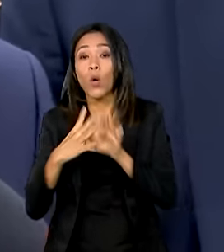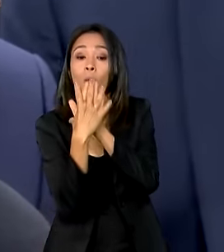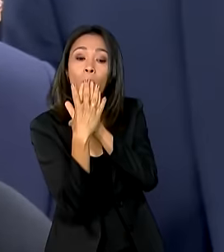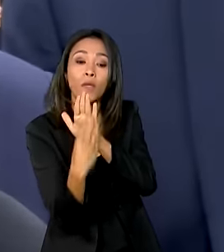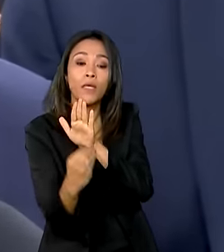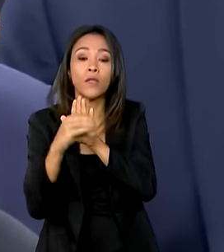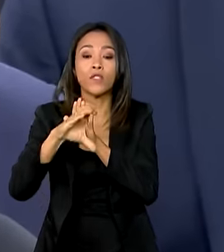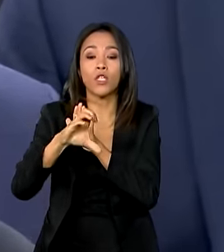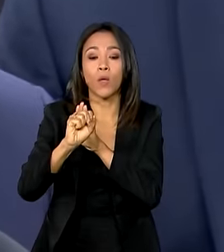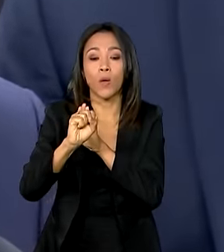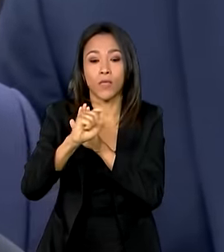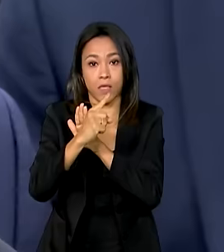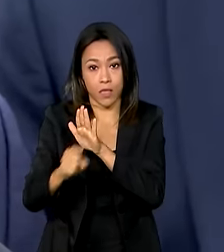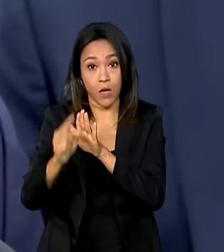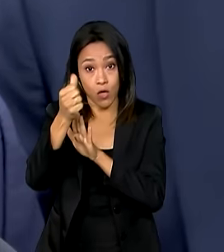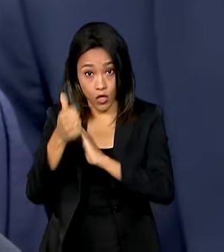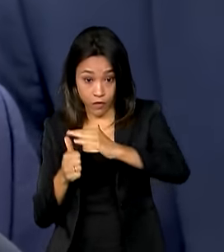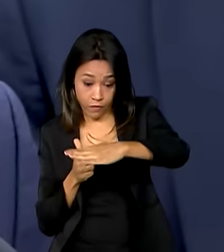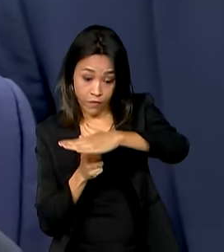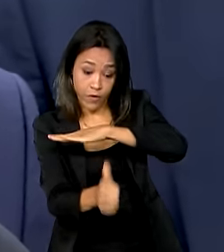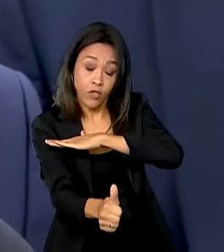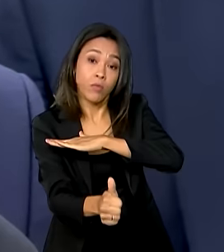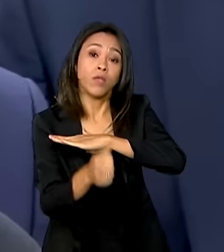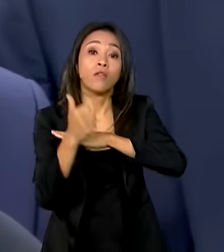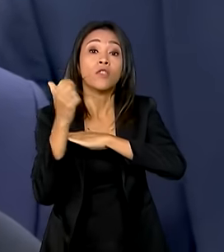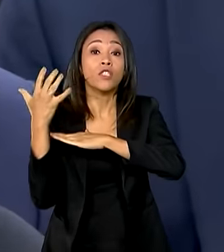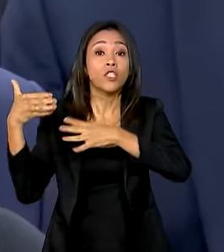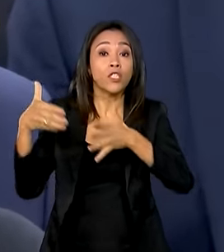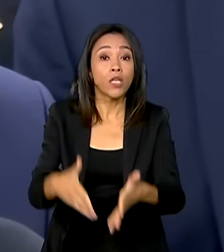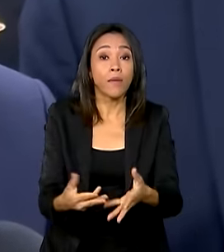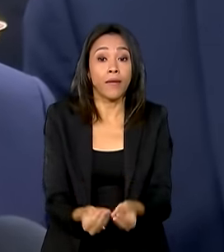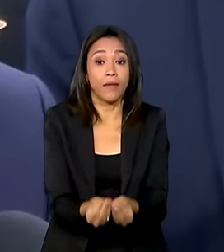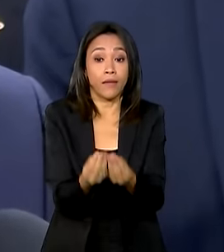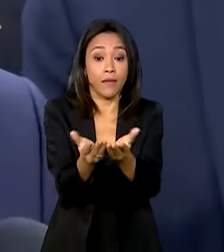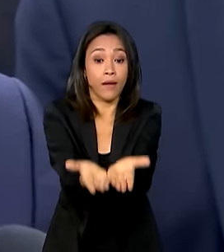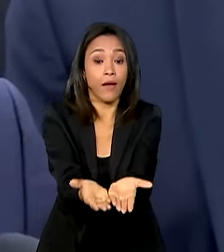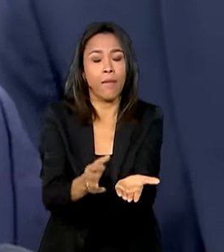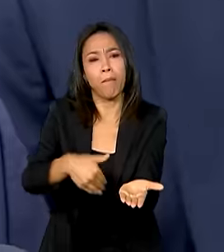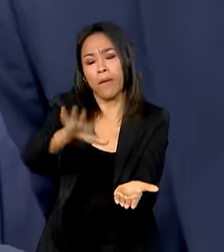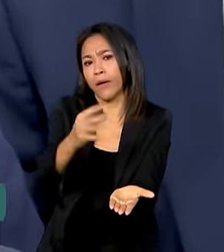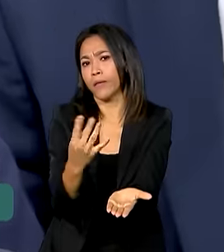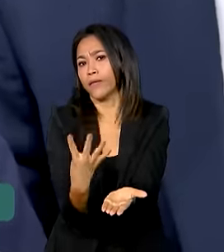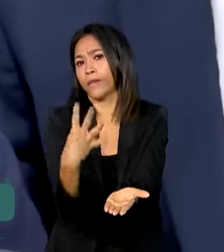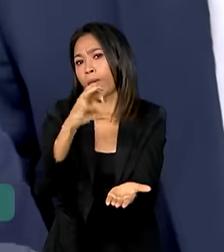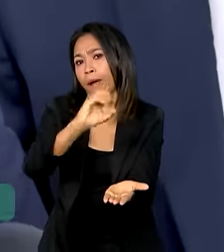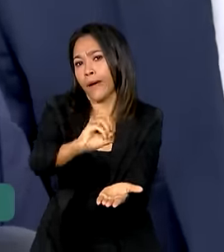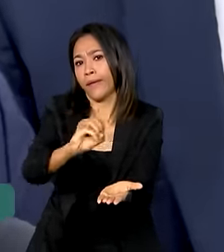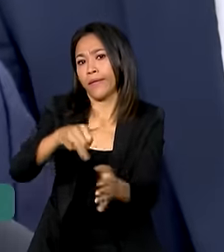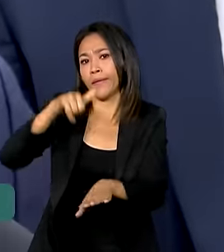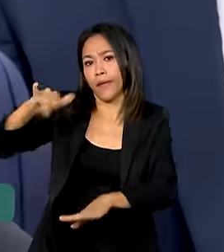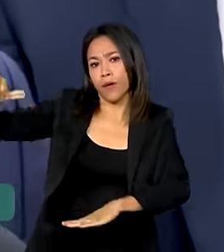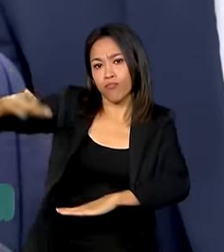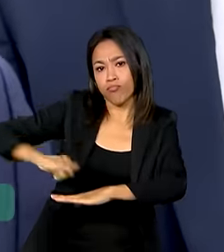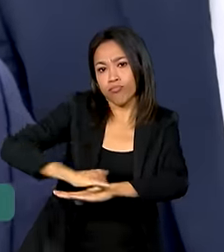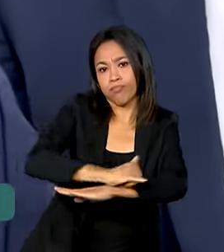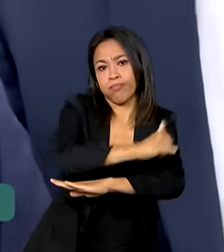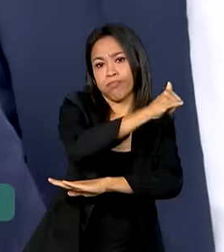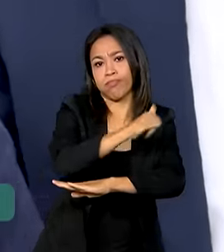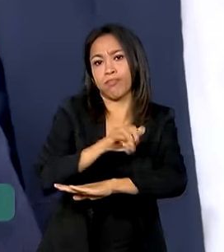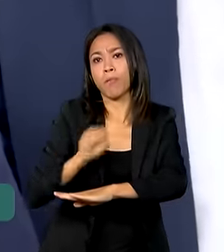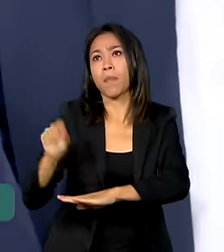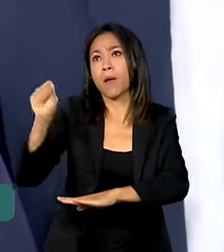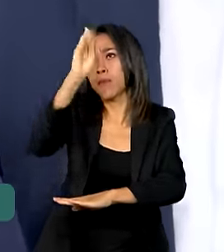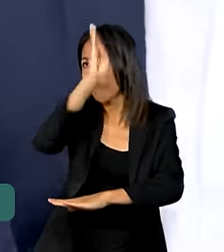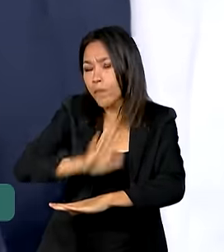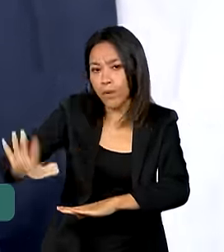investimentos públicos, nós vamos chegar a entregar mais de 40 aeroportos no Brasil, nas micro-regiões do